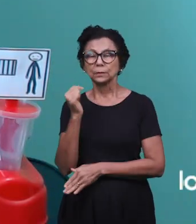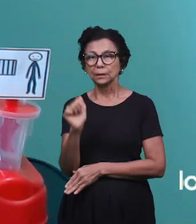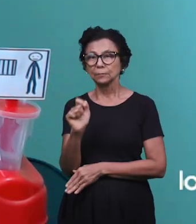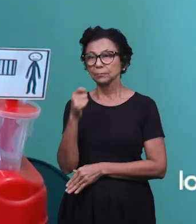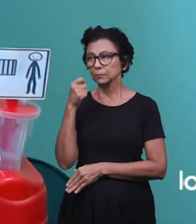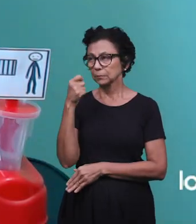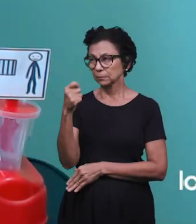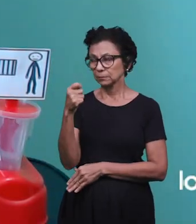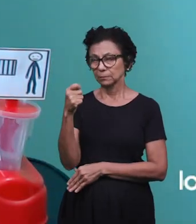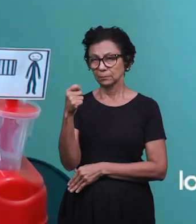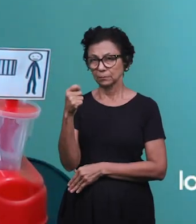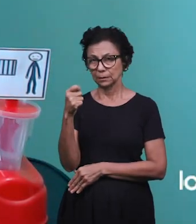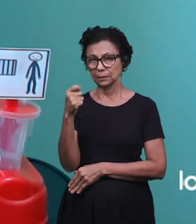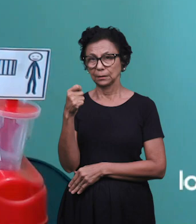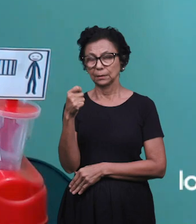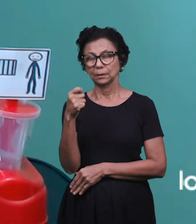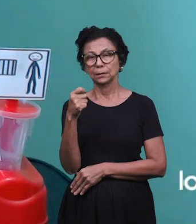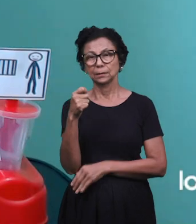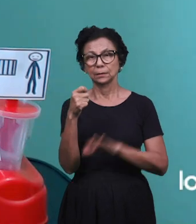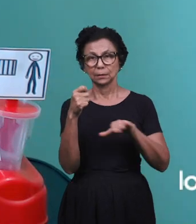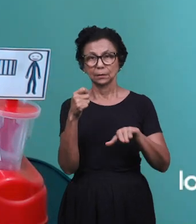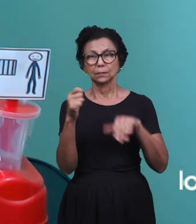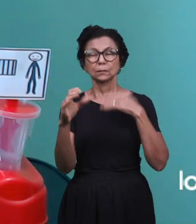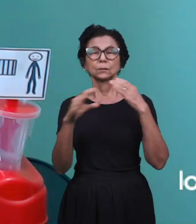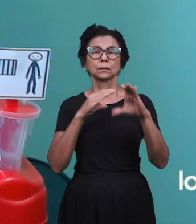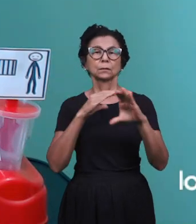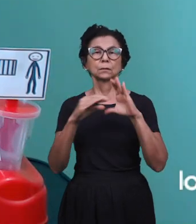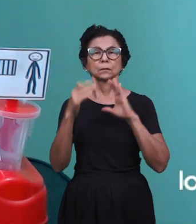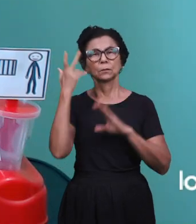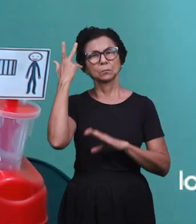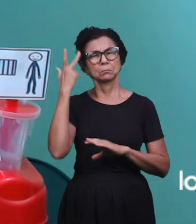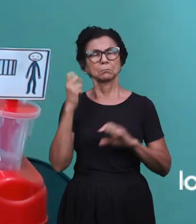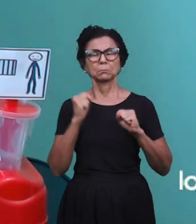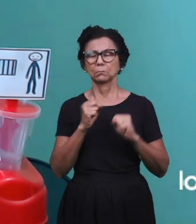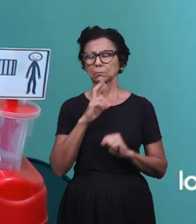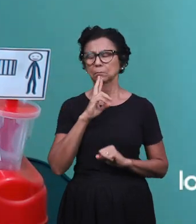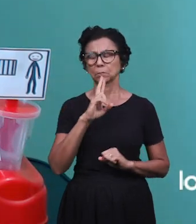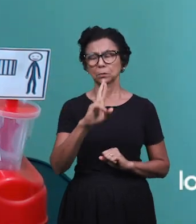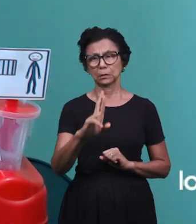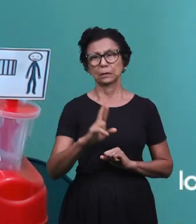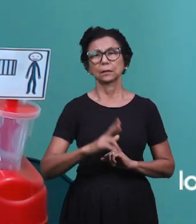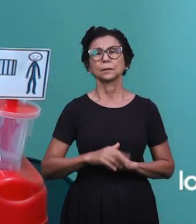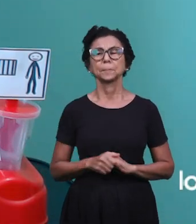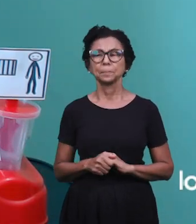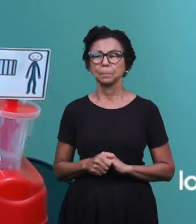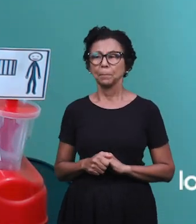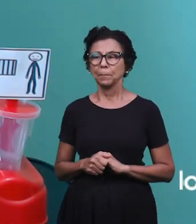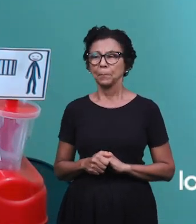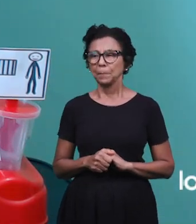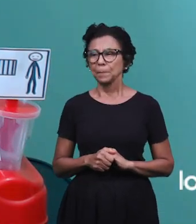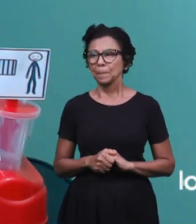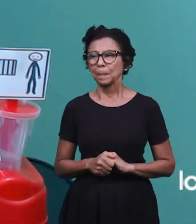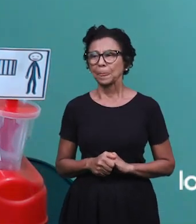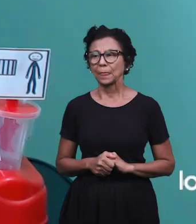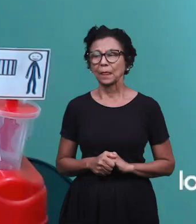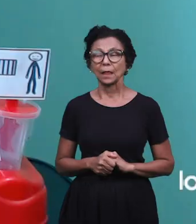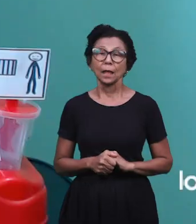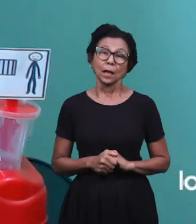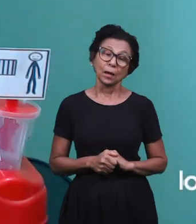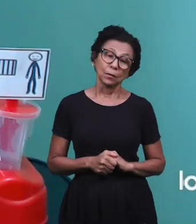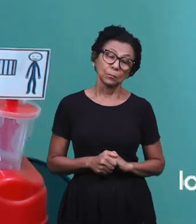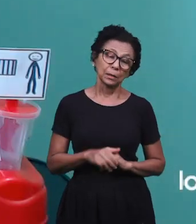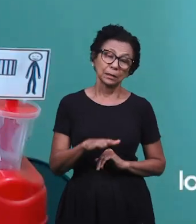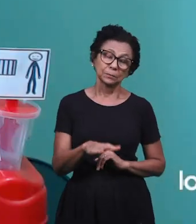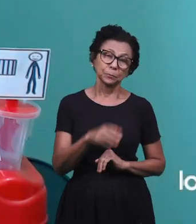e essa criança que ela se comunica oralmente, ela pode responder, né, ali pelo microfone. Essa criança